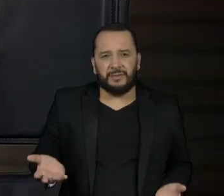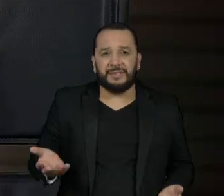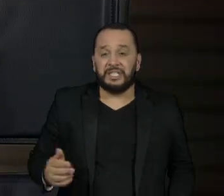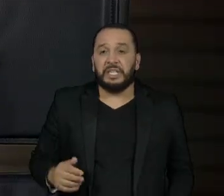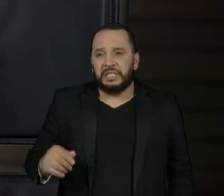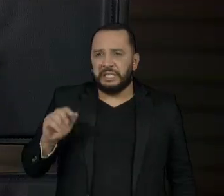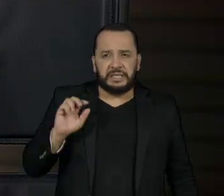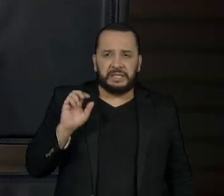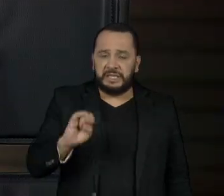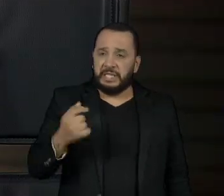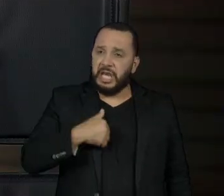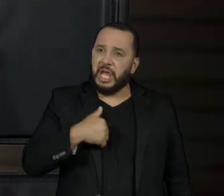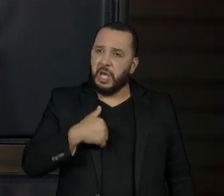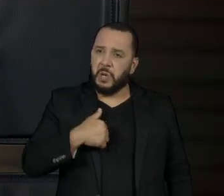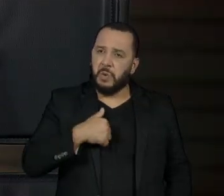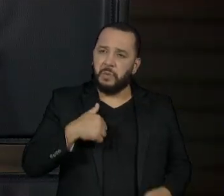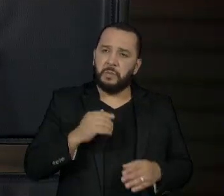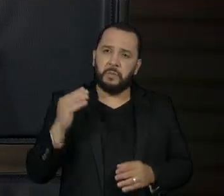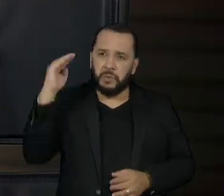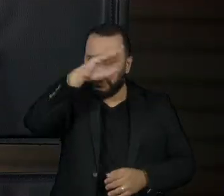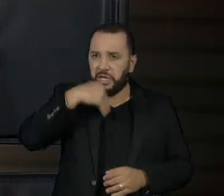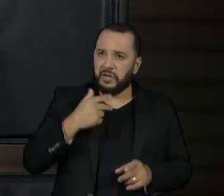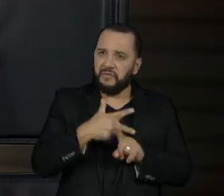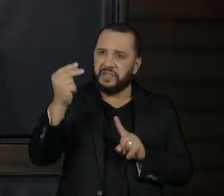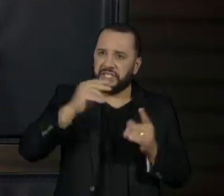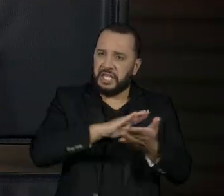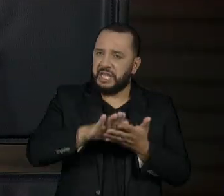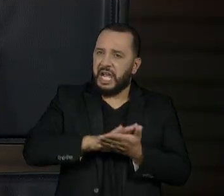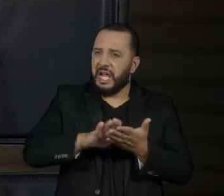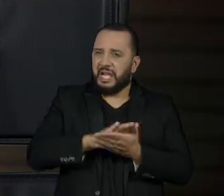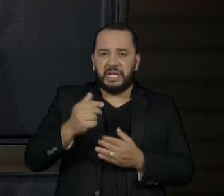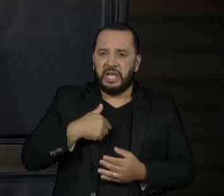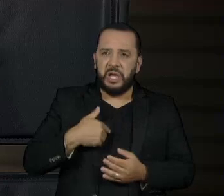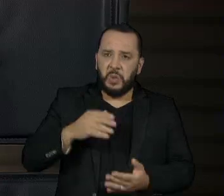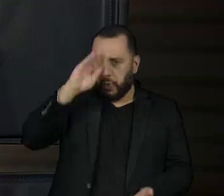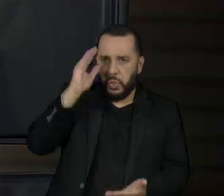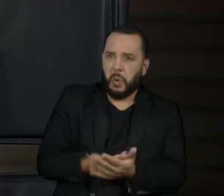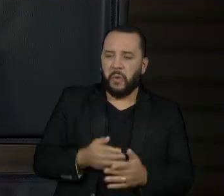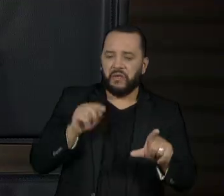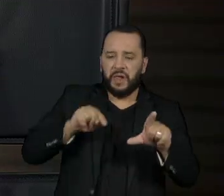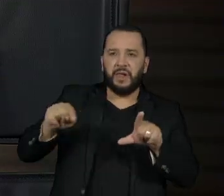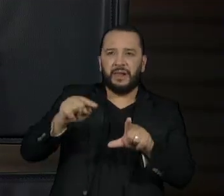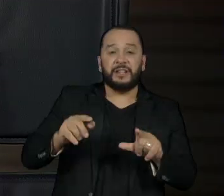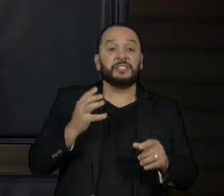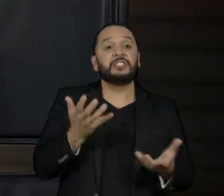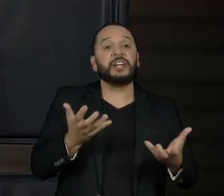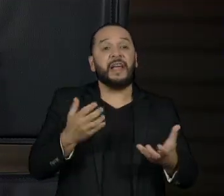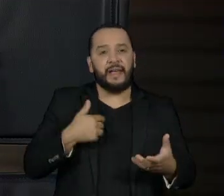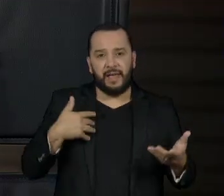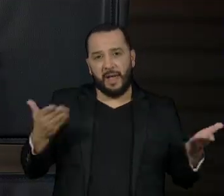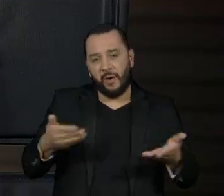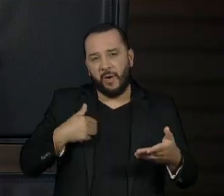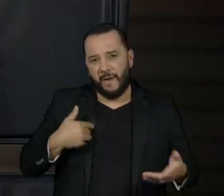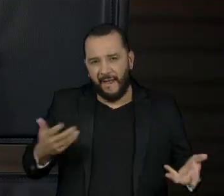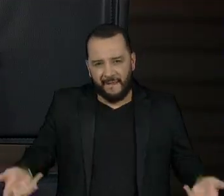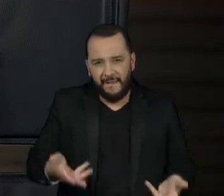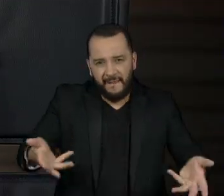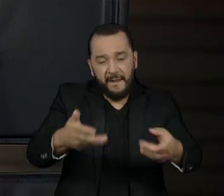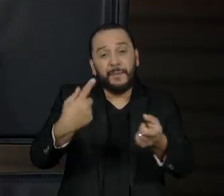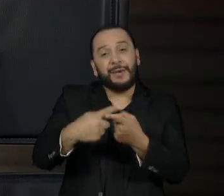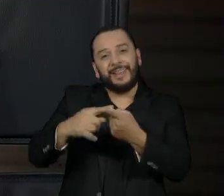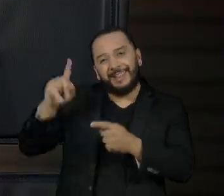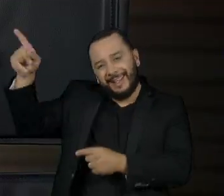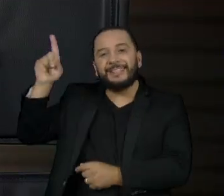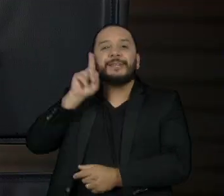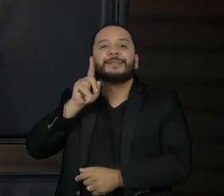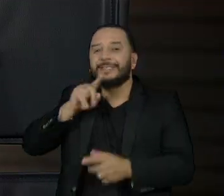não ganhar, ele vai contestar os resultados, né? E já inflar seu eleitor para aproveitar que o eleitor também trumpista está nessa mesma